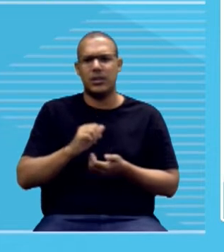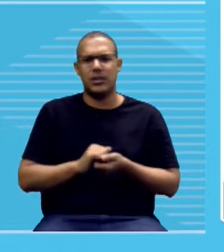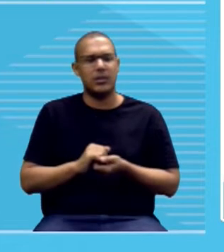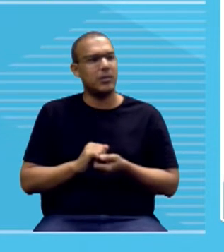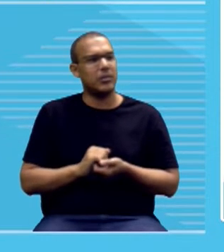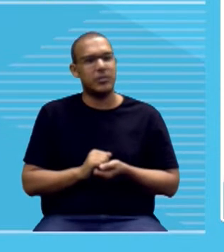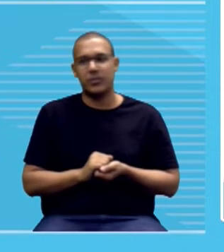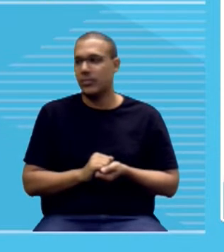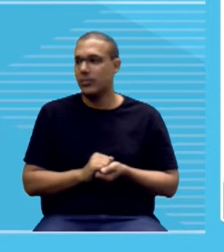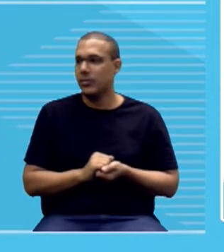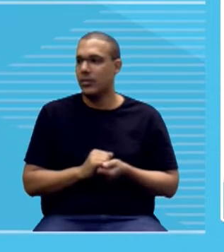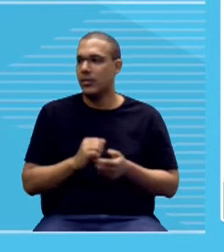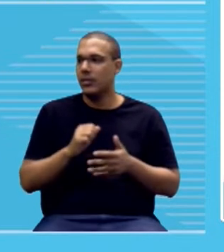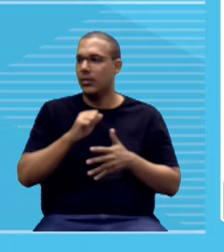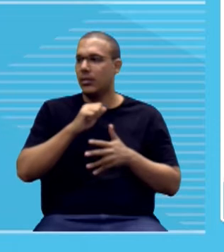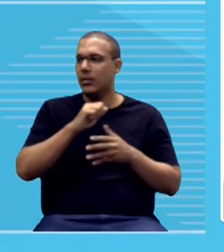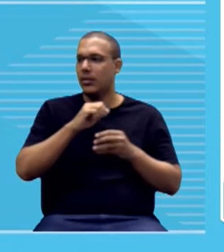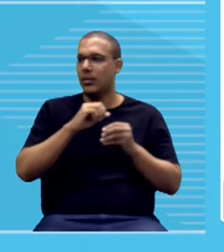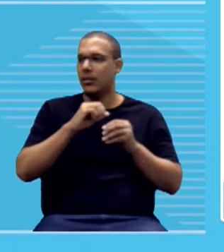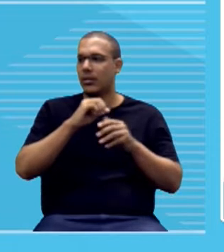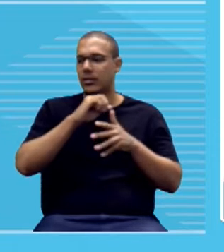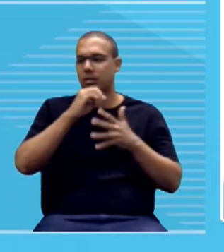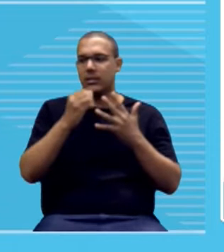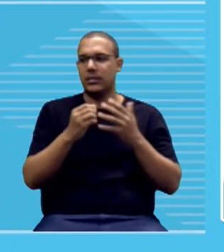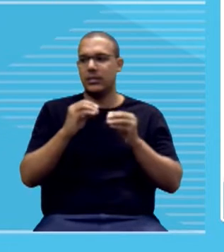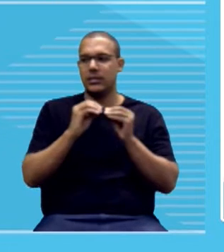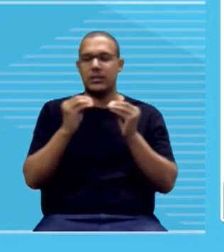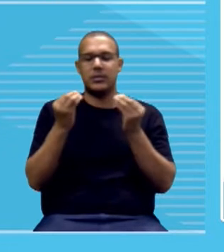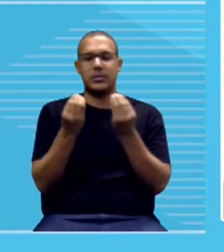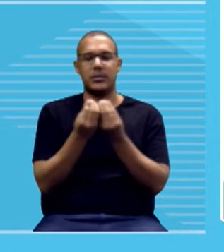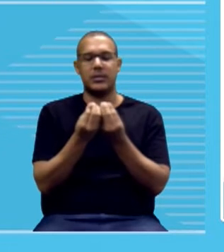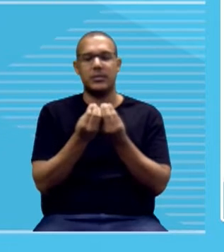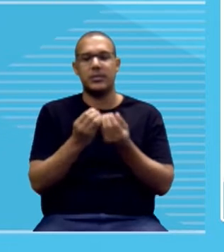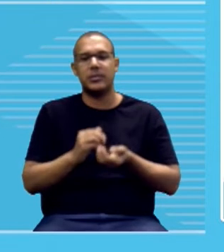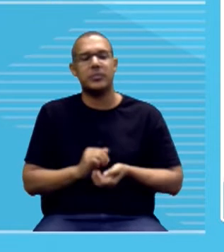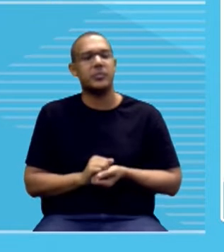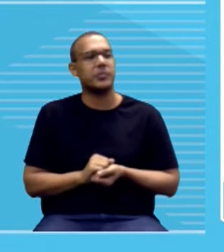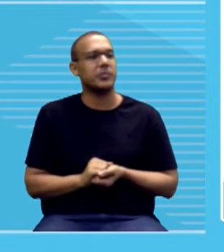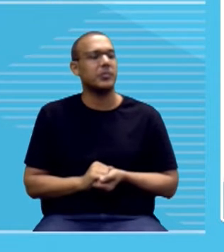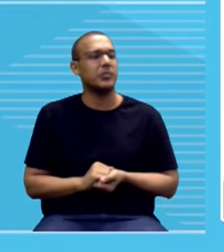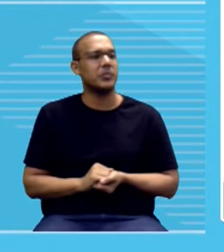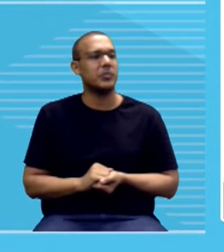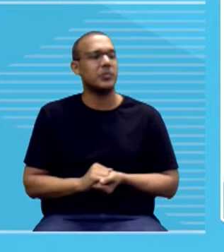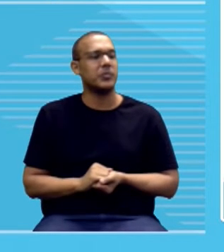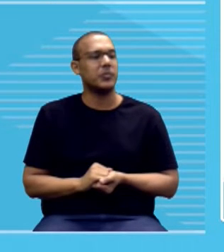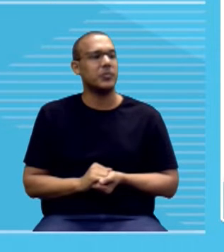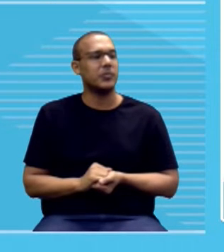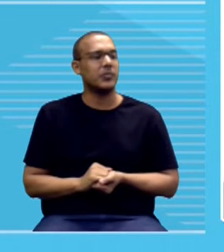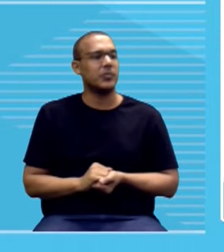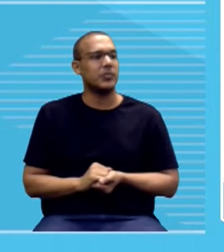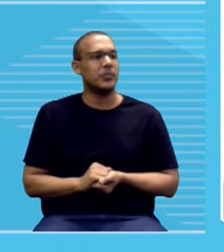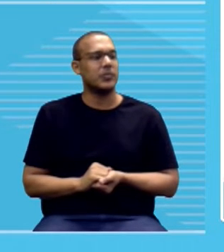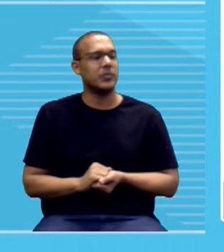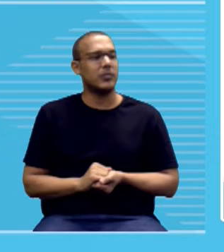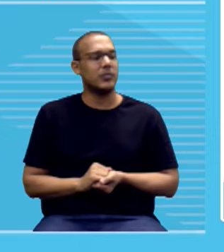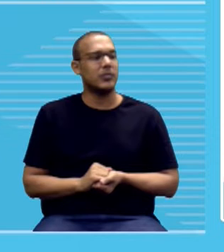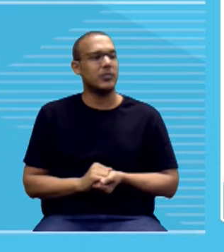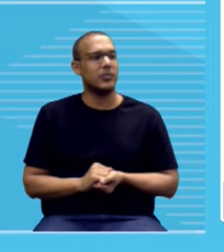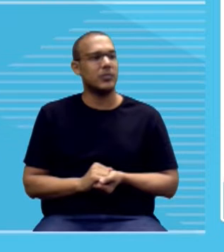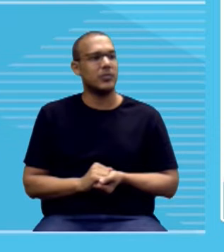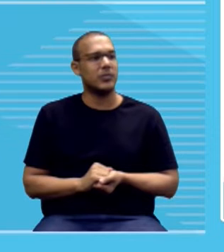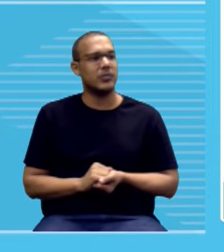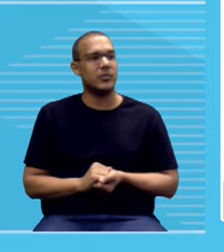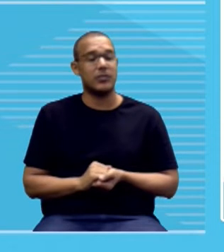samário e do iodo, que são os principais dejetos aí da usina hidrelétrica, ou da usina nuclear, ok? Esses materiais